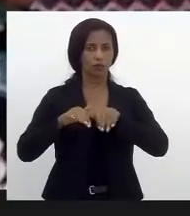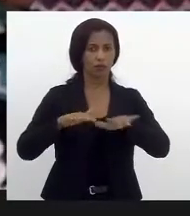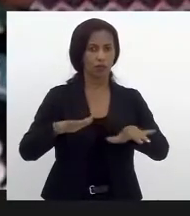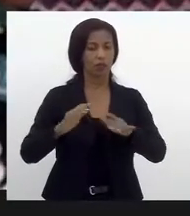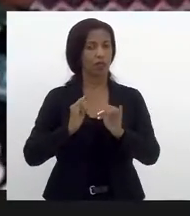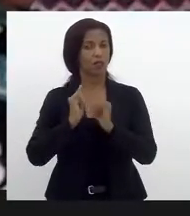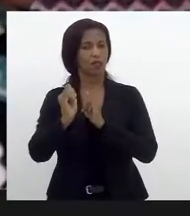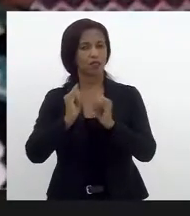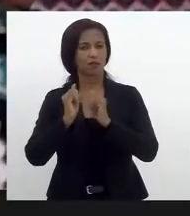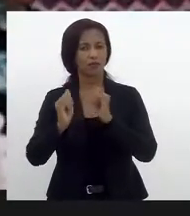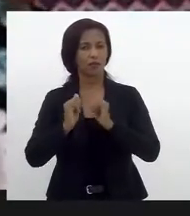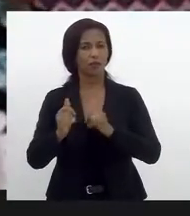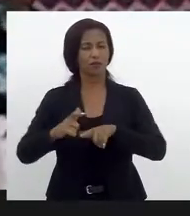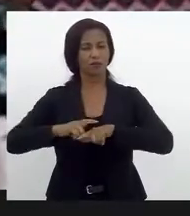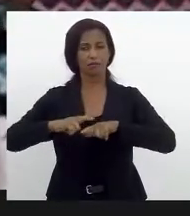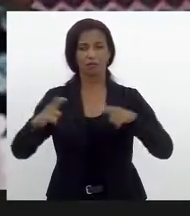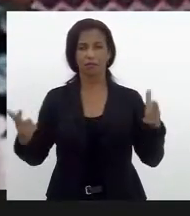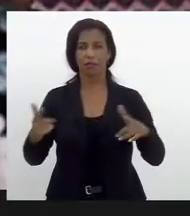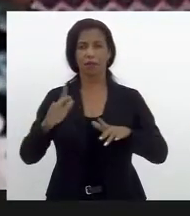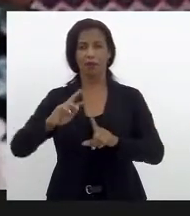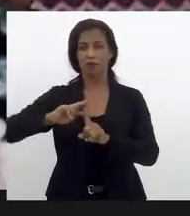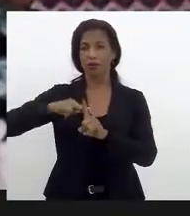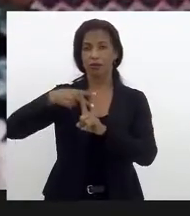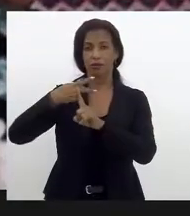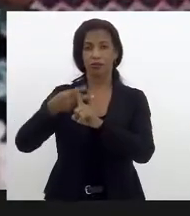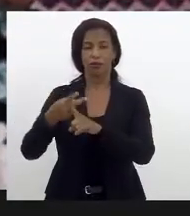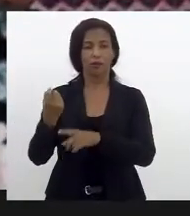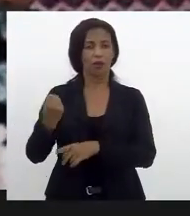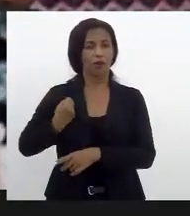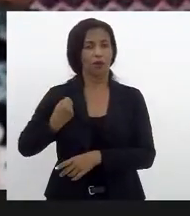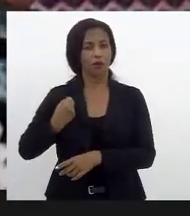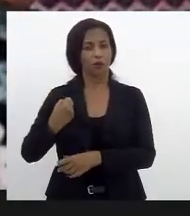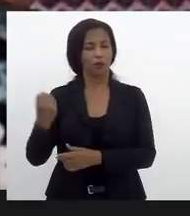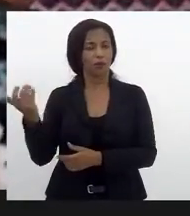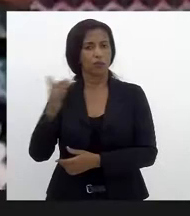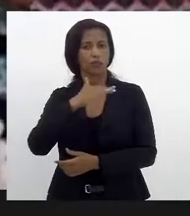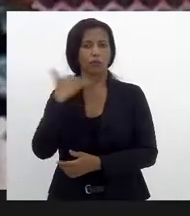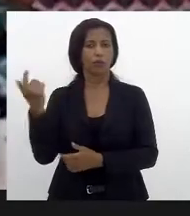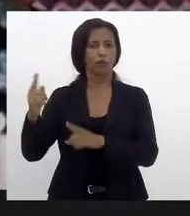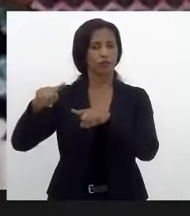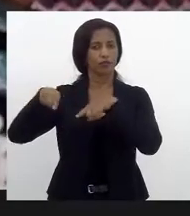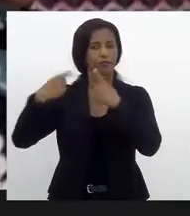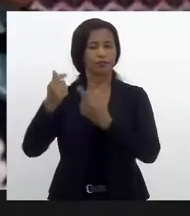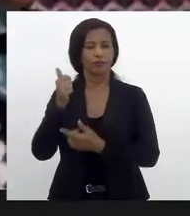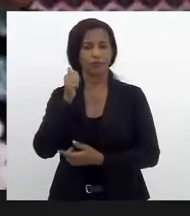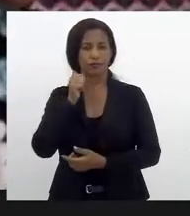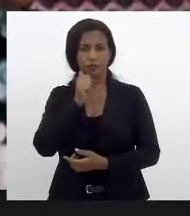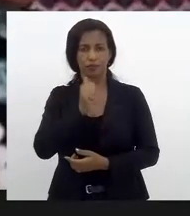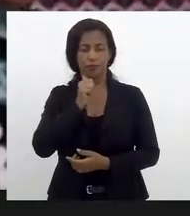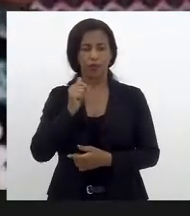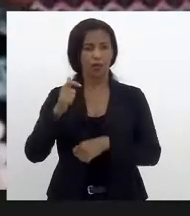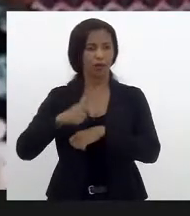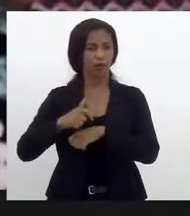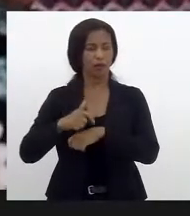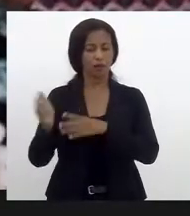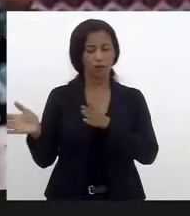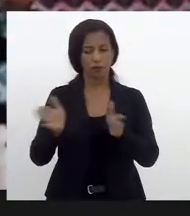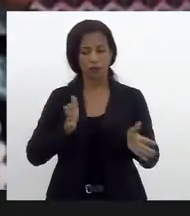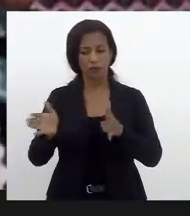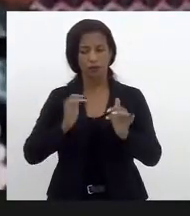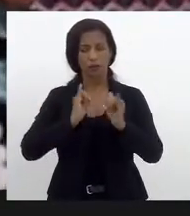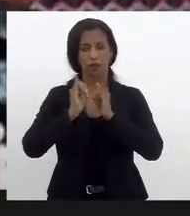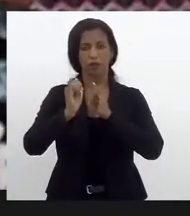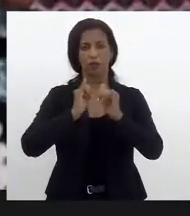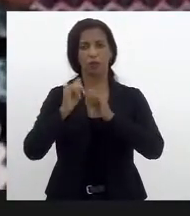são alarmantes, mas que dobraram os números de feminicídio no período de pandemia, as denúncias